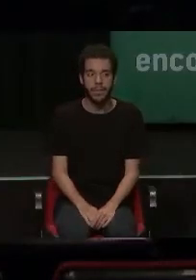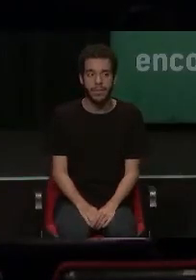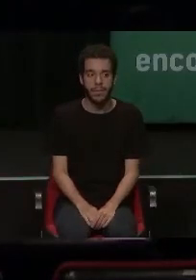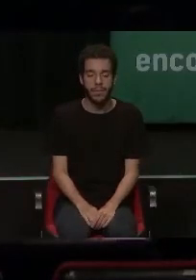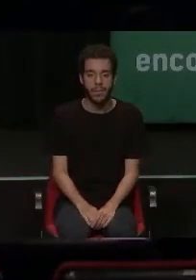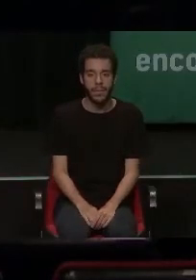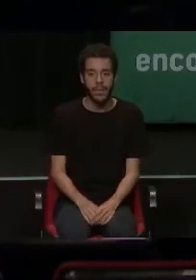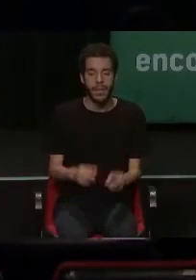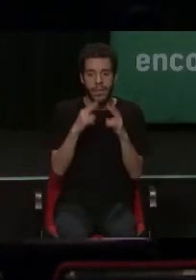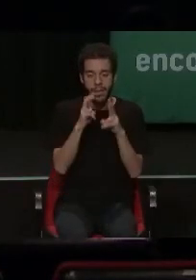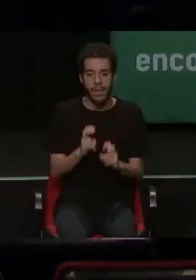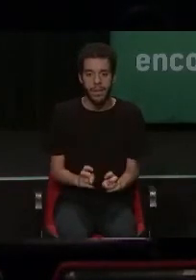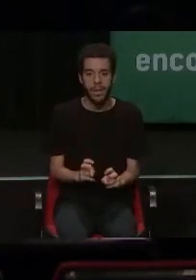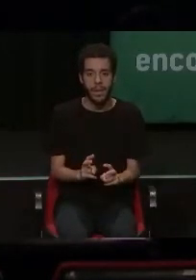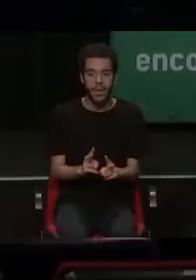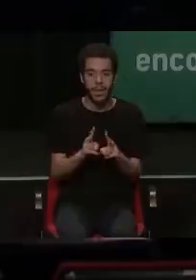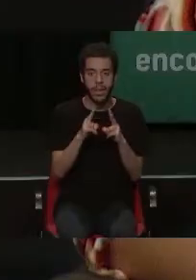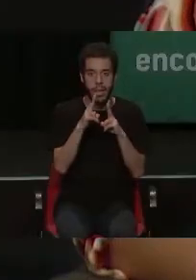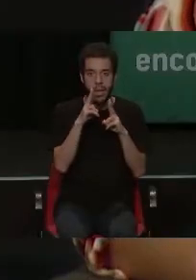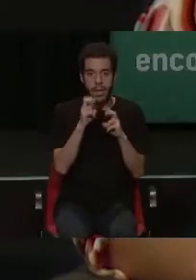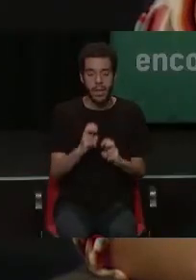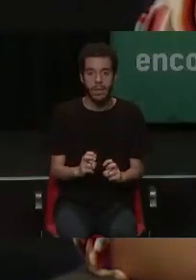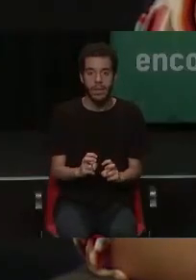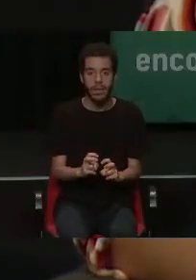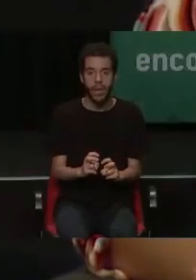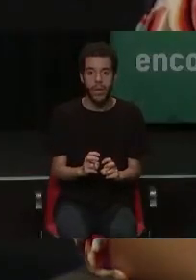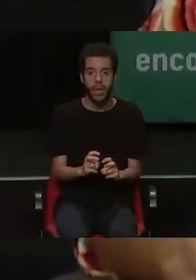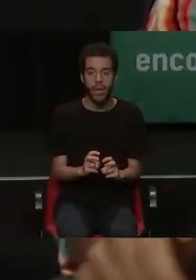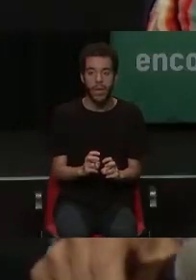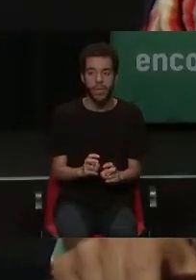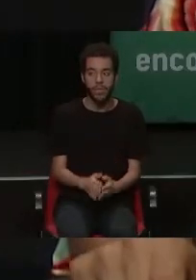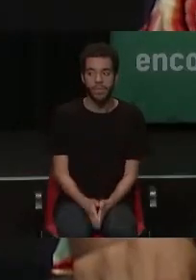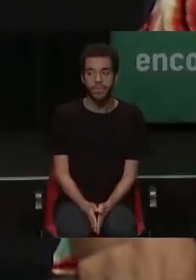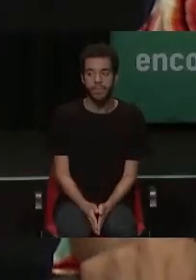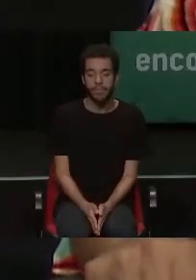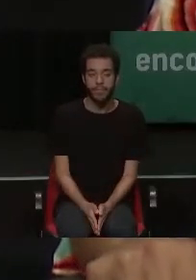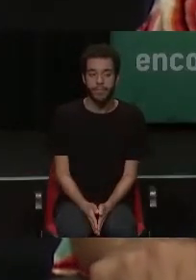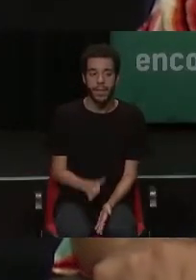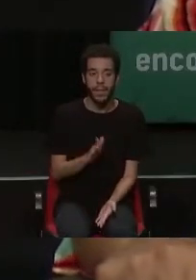O estudo, o consórcio, nós fizemos em vários cohortes.